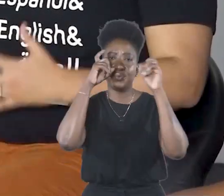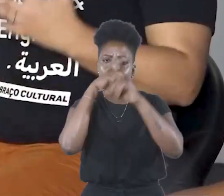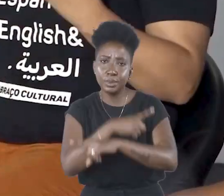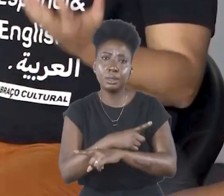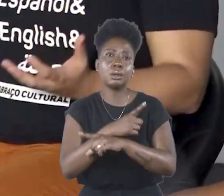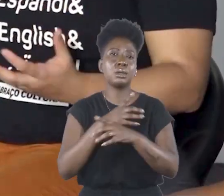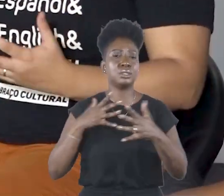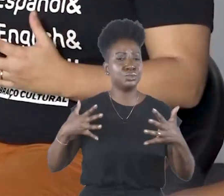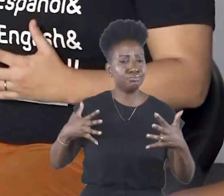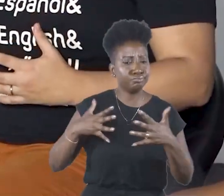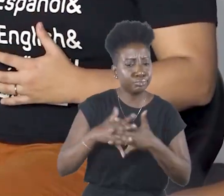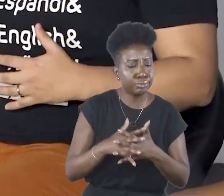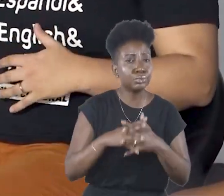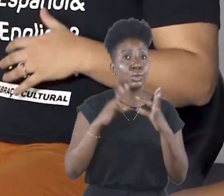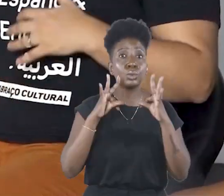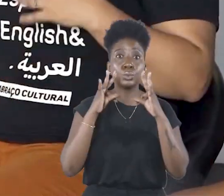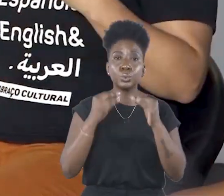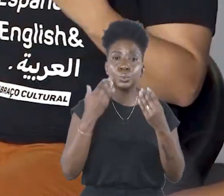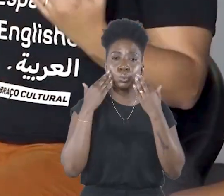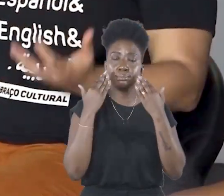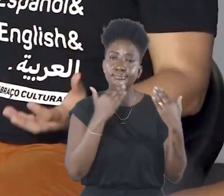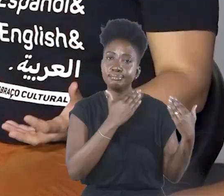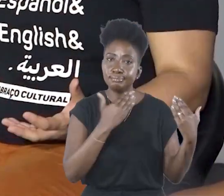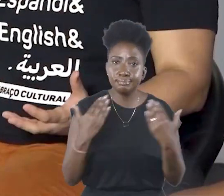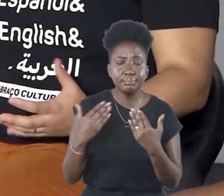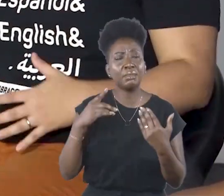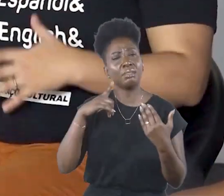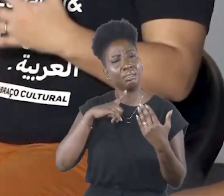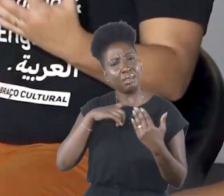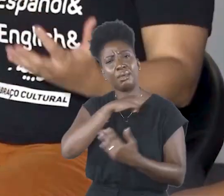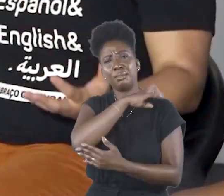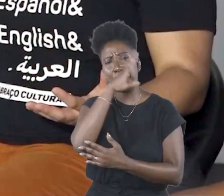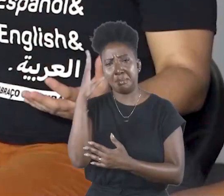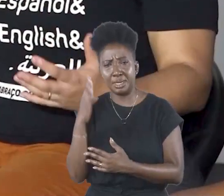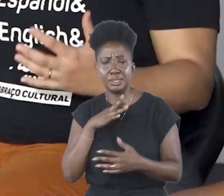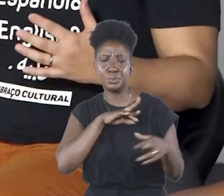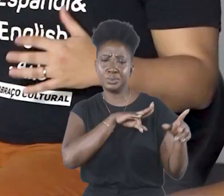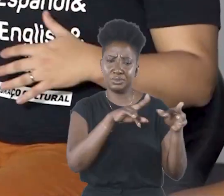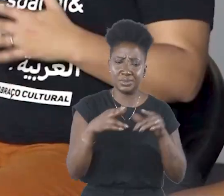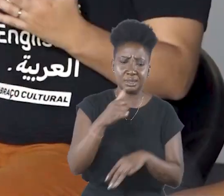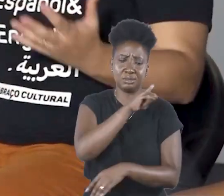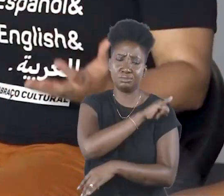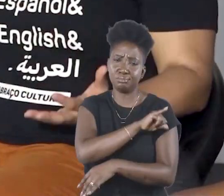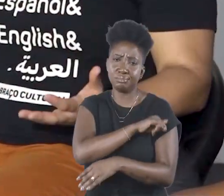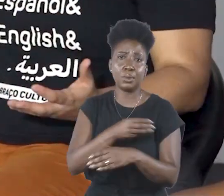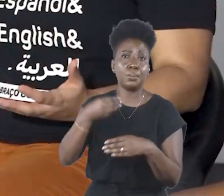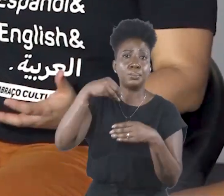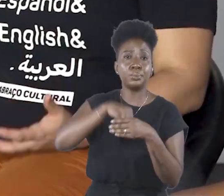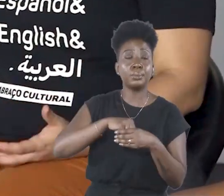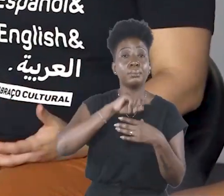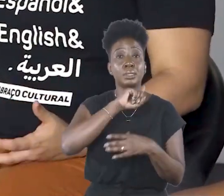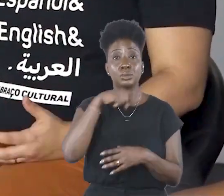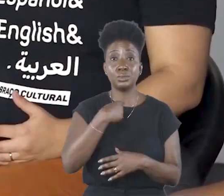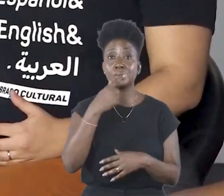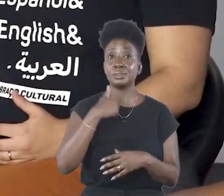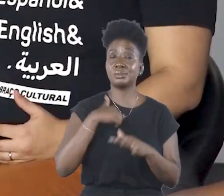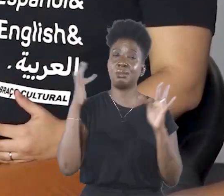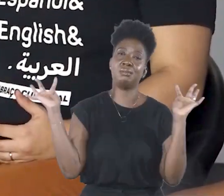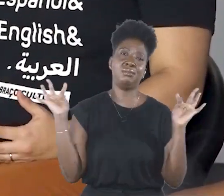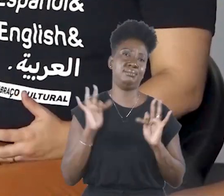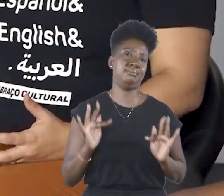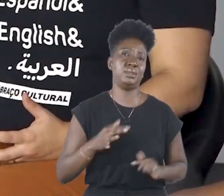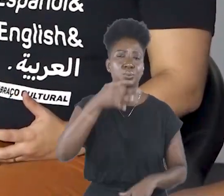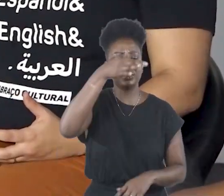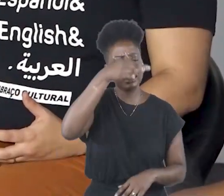então financiar as nossas jornadas de formação, a formação inicial, que é uma porta de entrada para o mercado de trabalho,